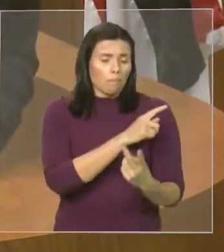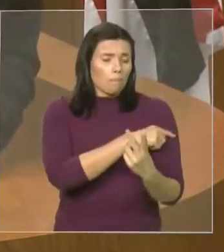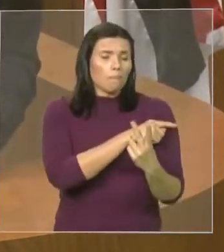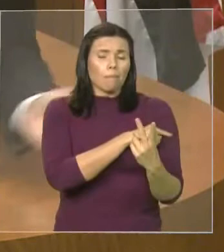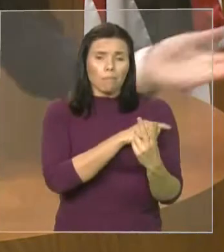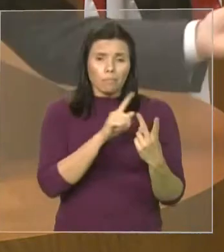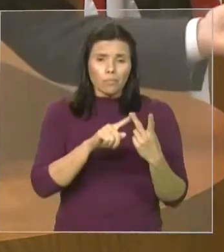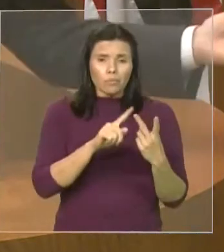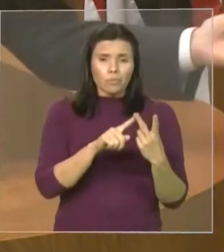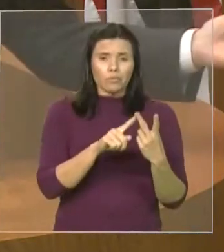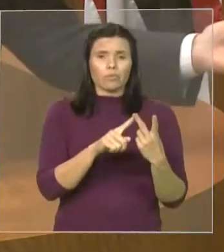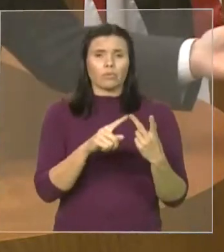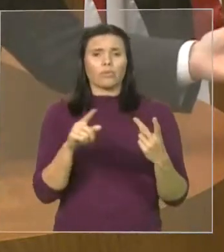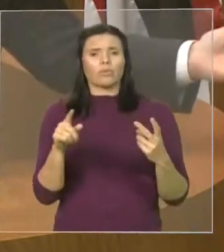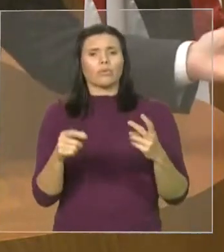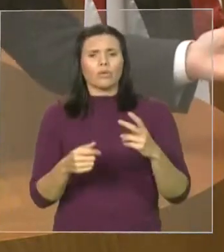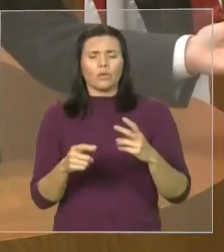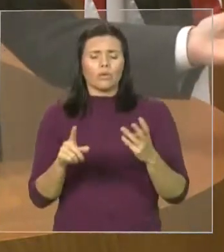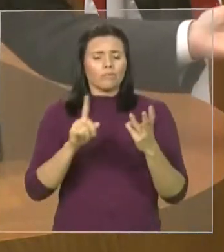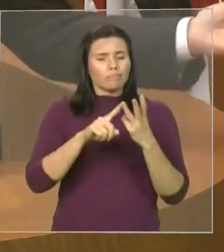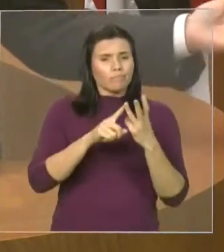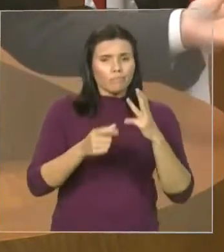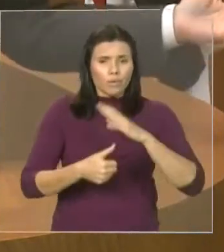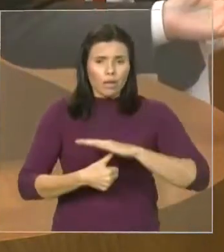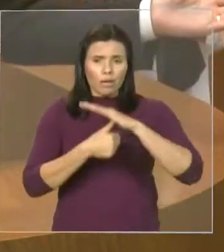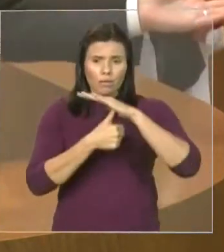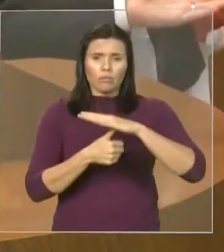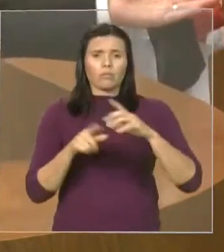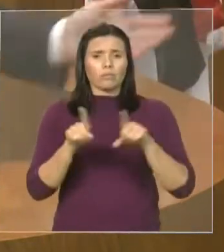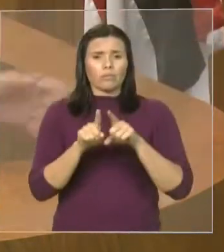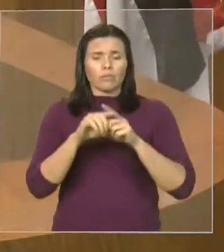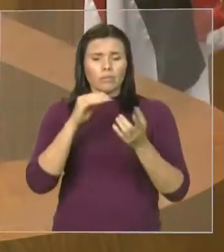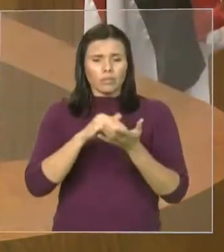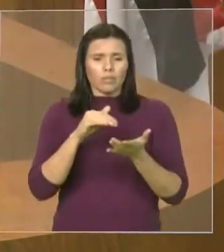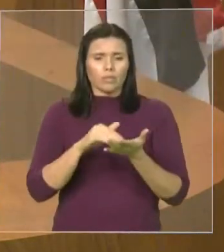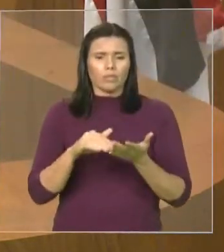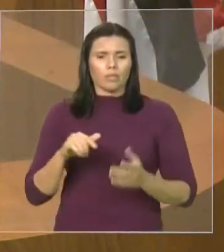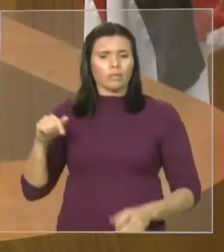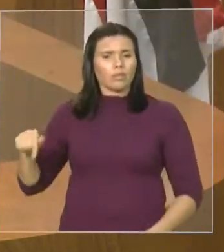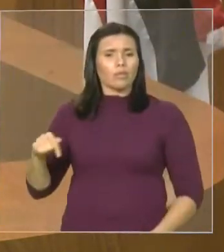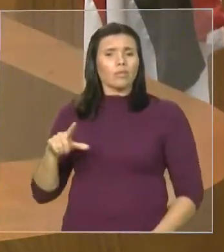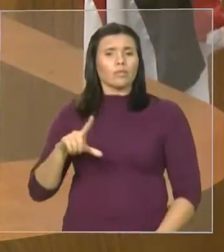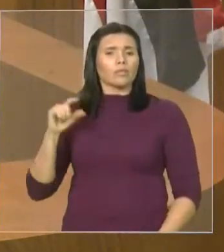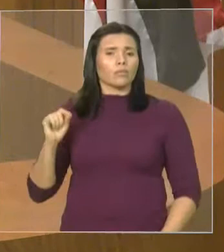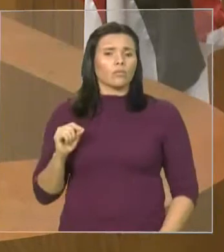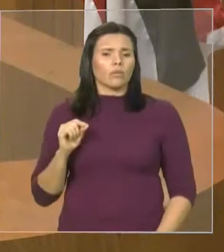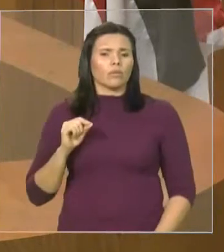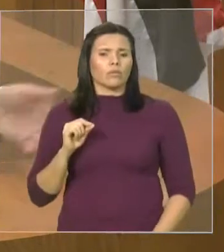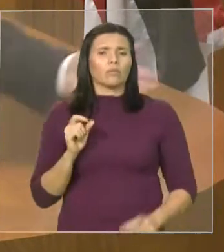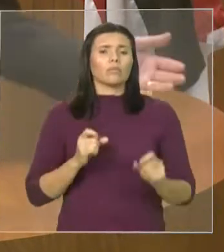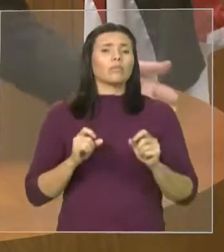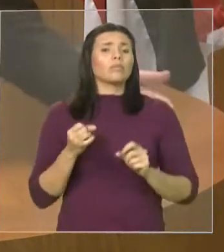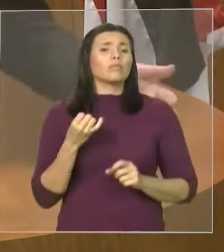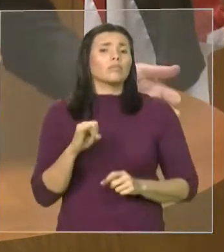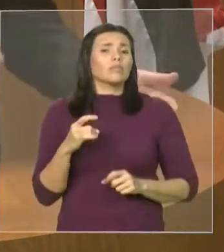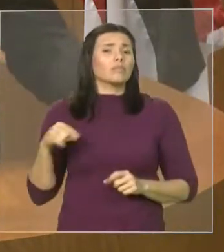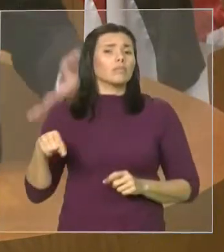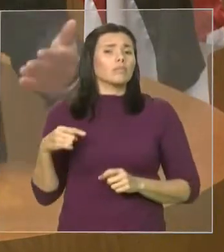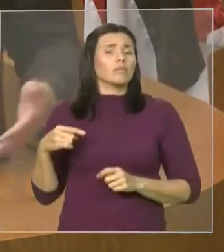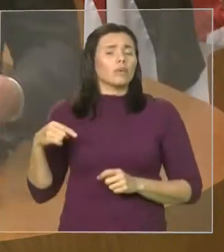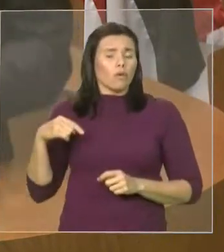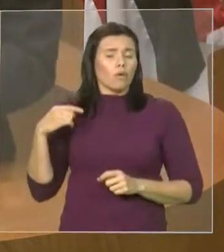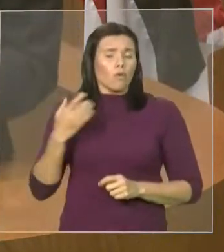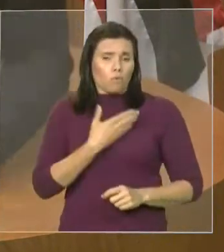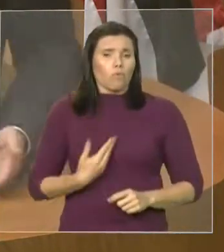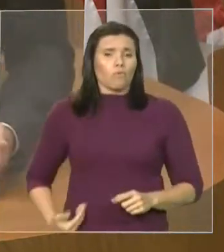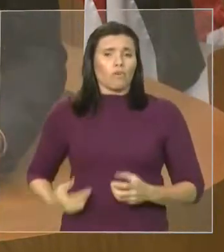secretários. Caberá a ele, então, saber e escolher se quer ouvir somente os reitores ou se quer ouvir, de